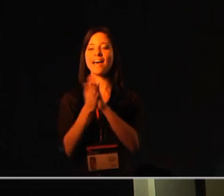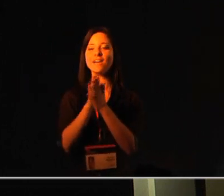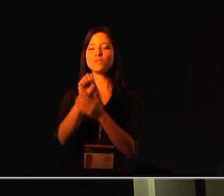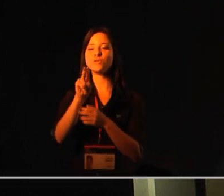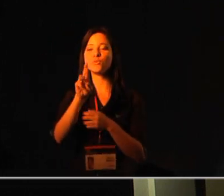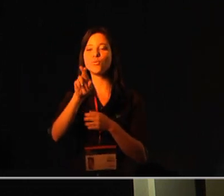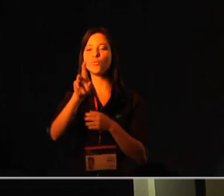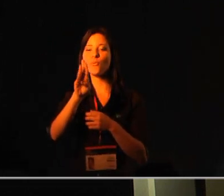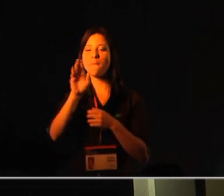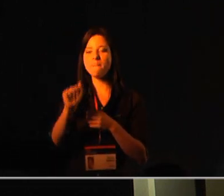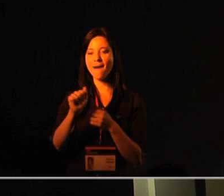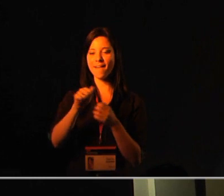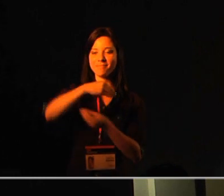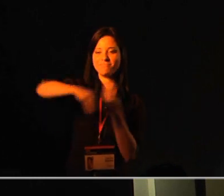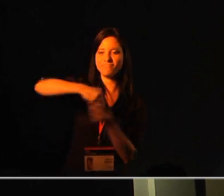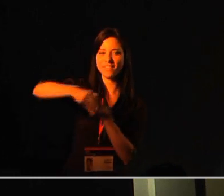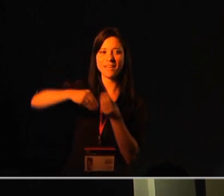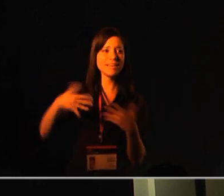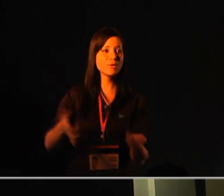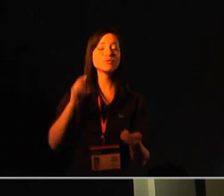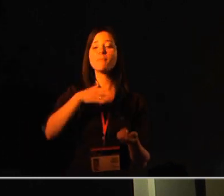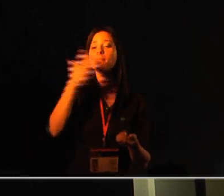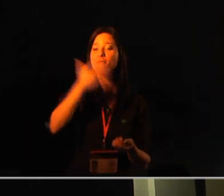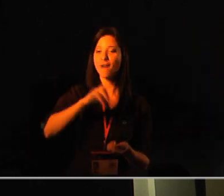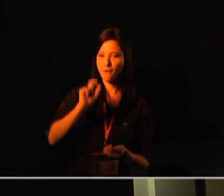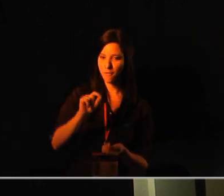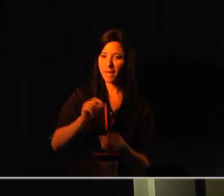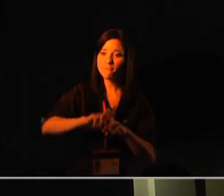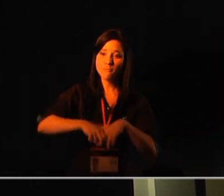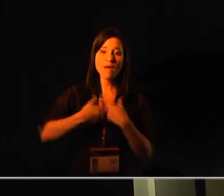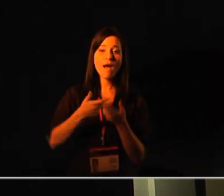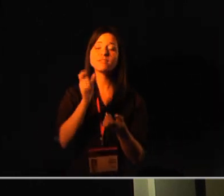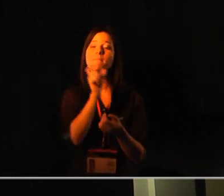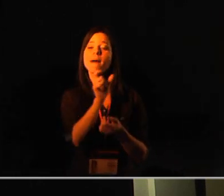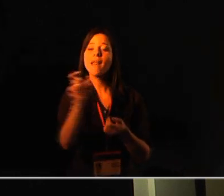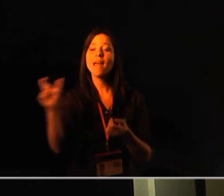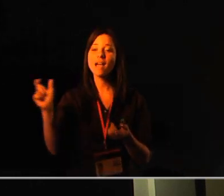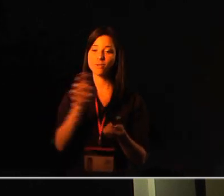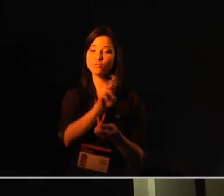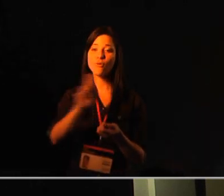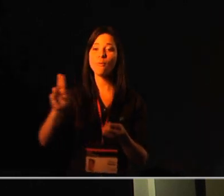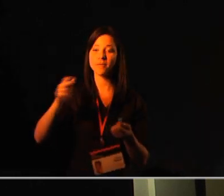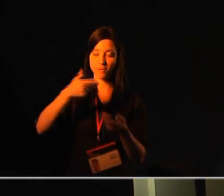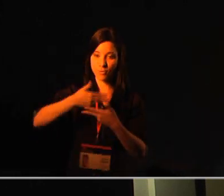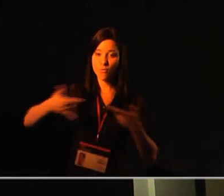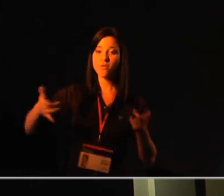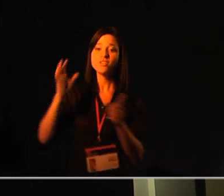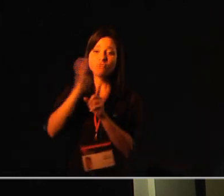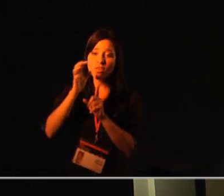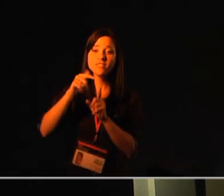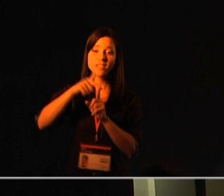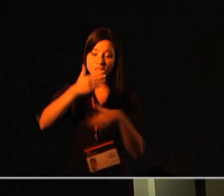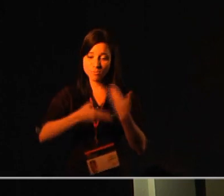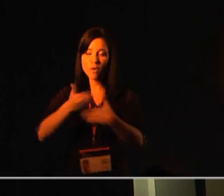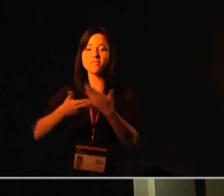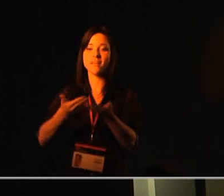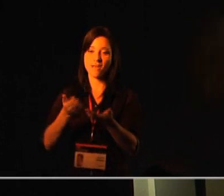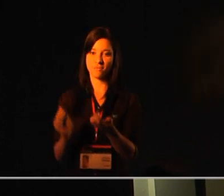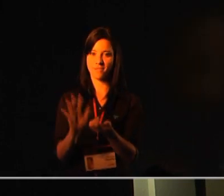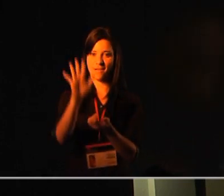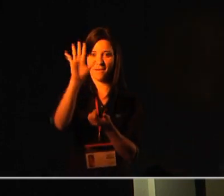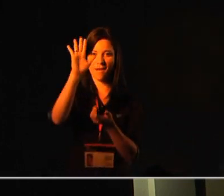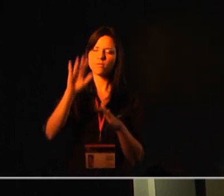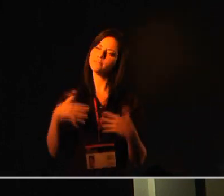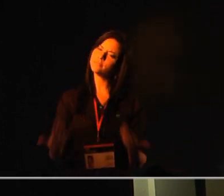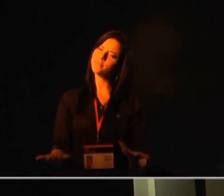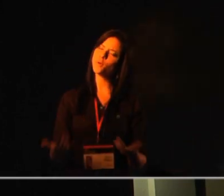da... Então, é só para provar como a questão da nomenclatura das coisas influencia no processo. Né?